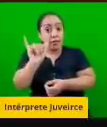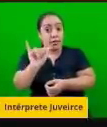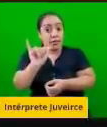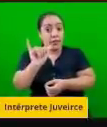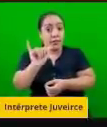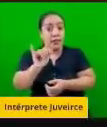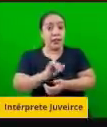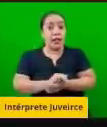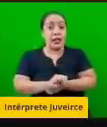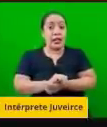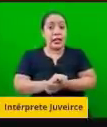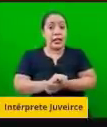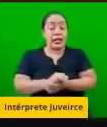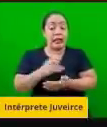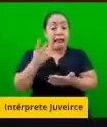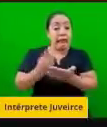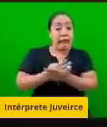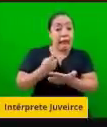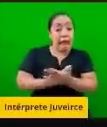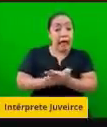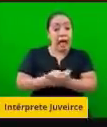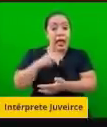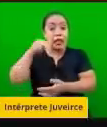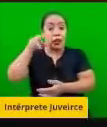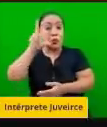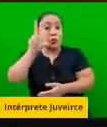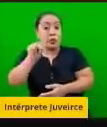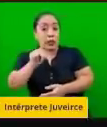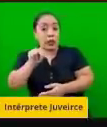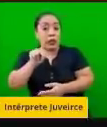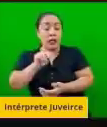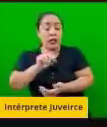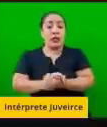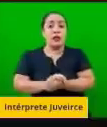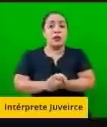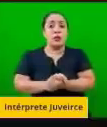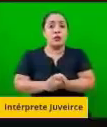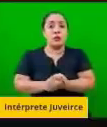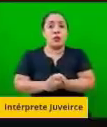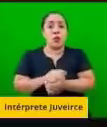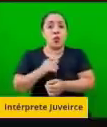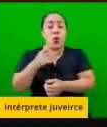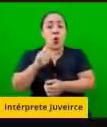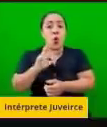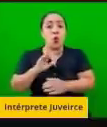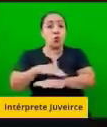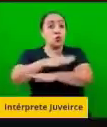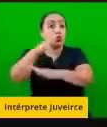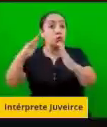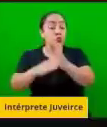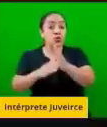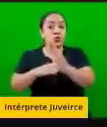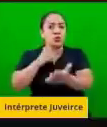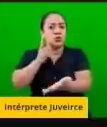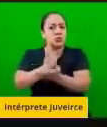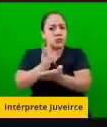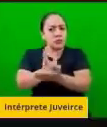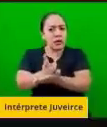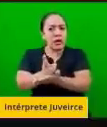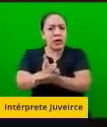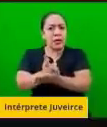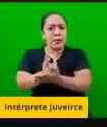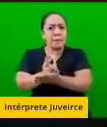Exceto, errado, não, ou termos absolutos como tudo, sempre,